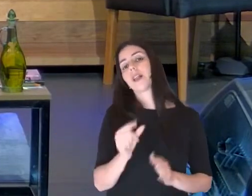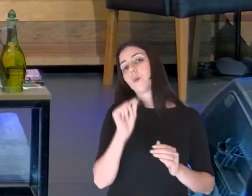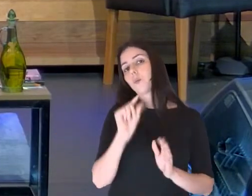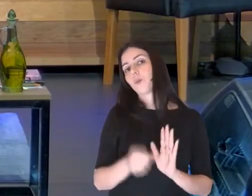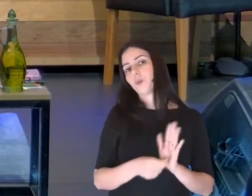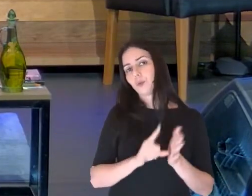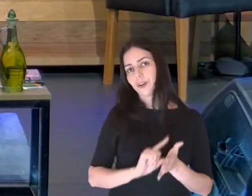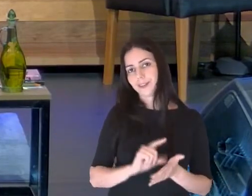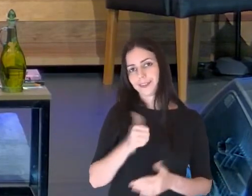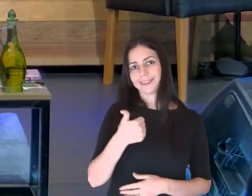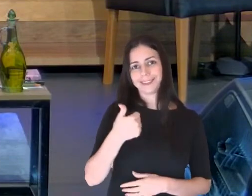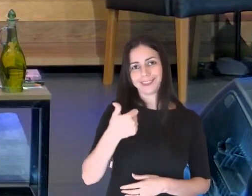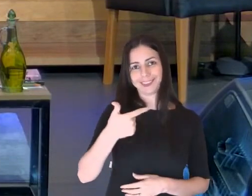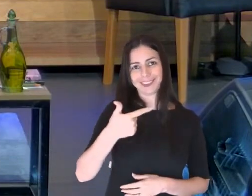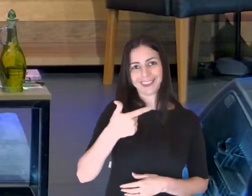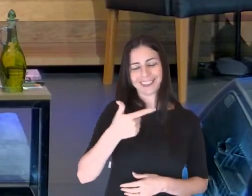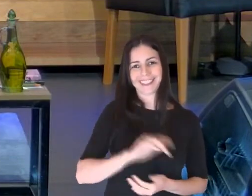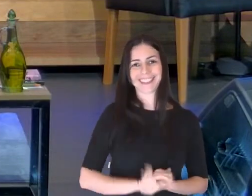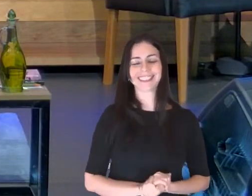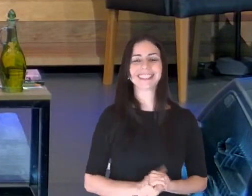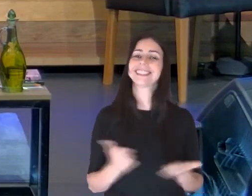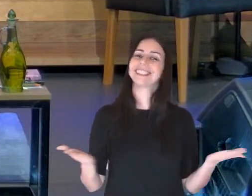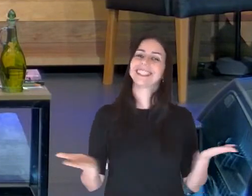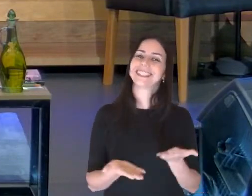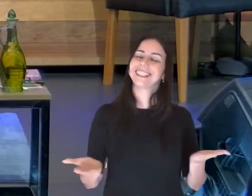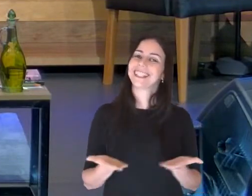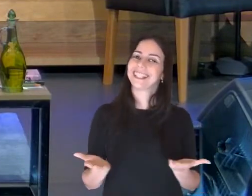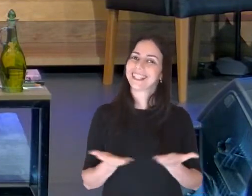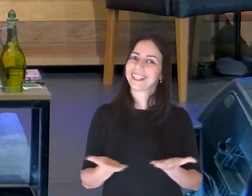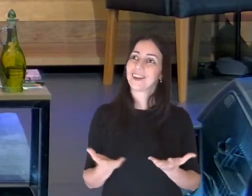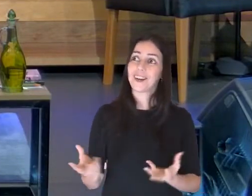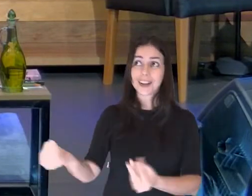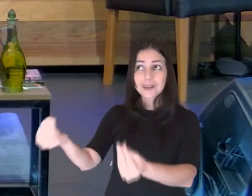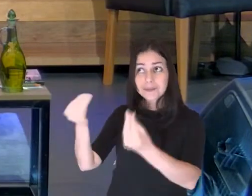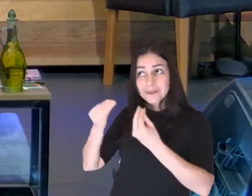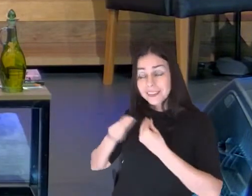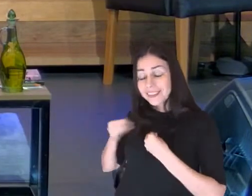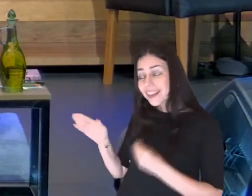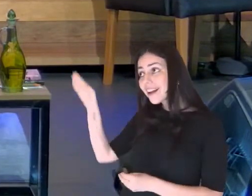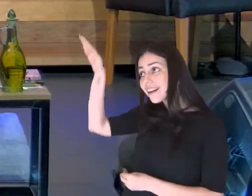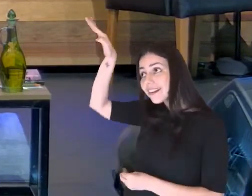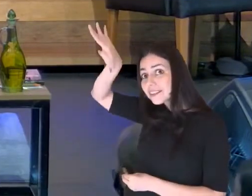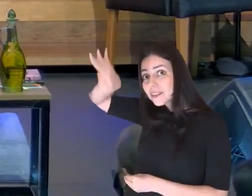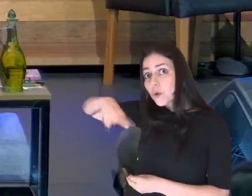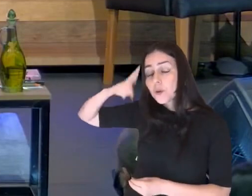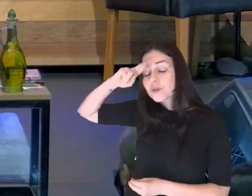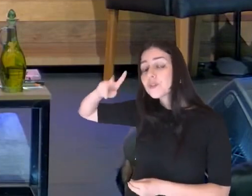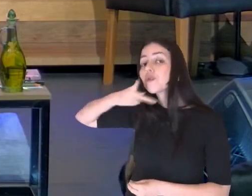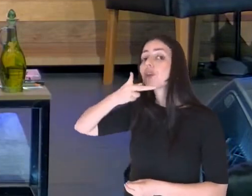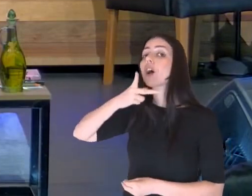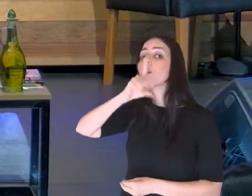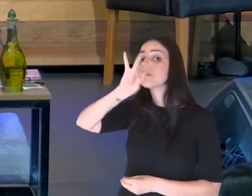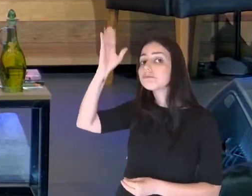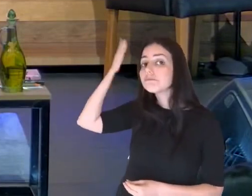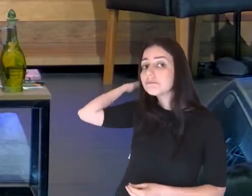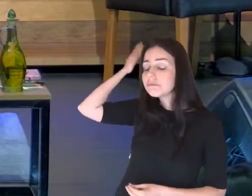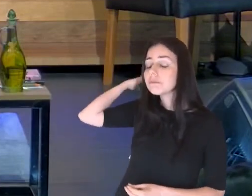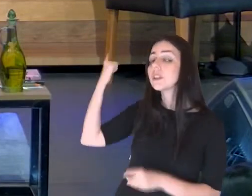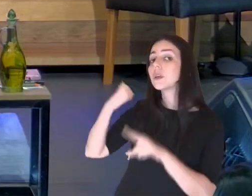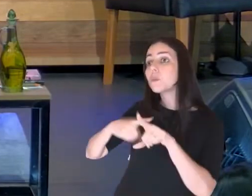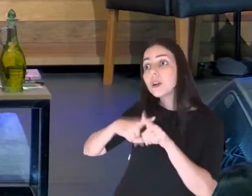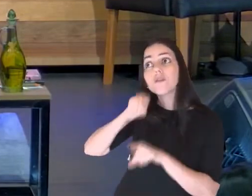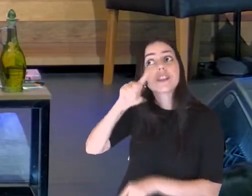12. Agora, pois, dá-me este monte de que o Senhor falou aquele dia, pois naquele dia